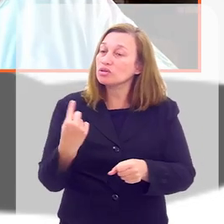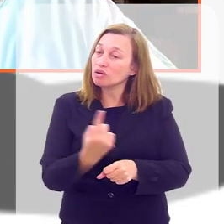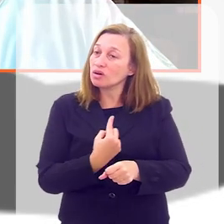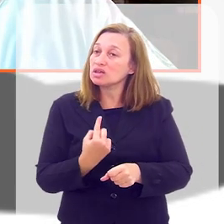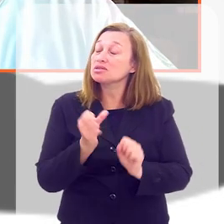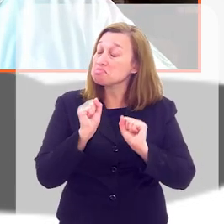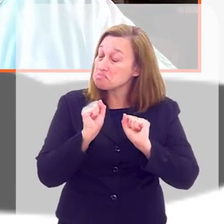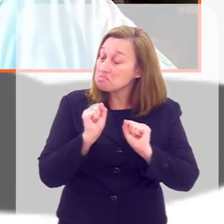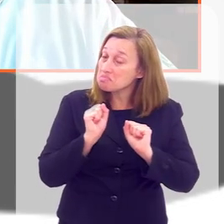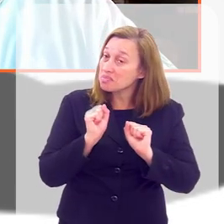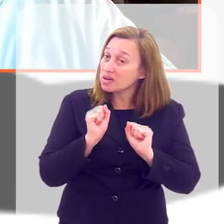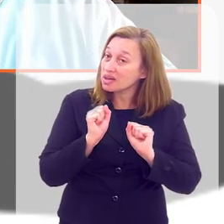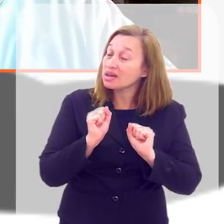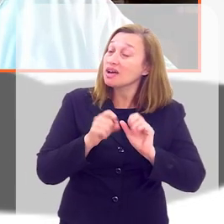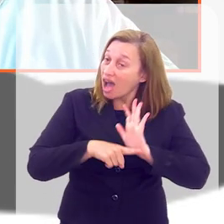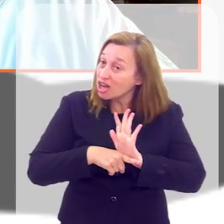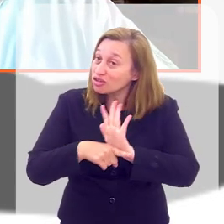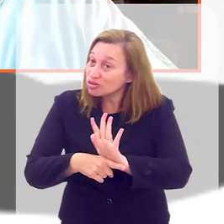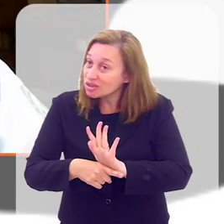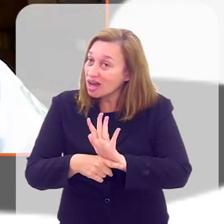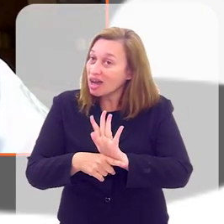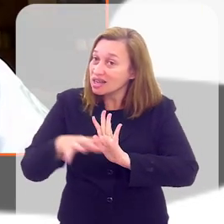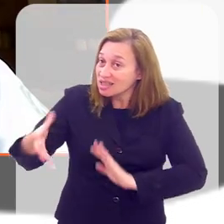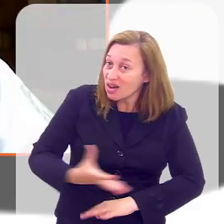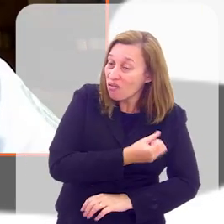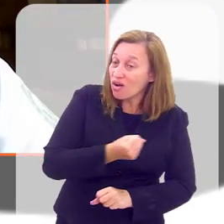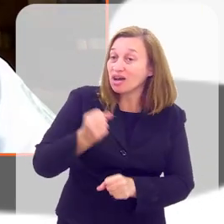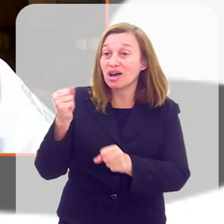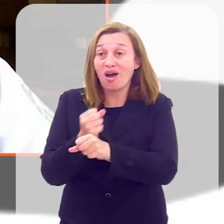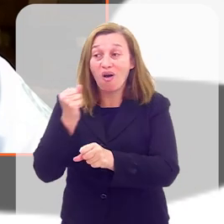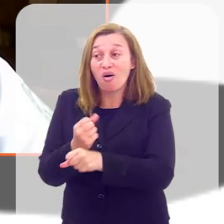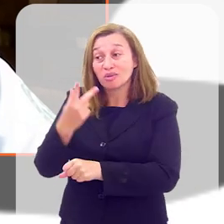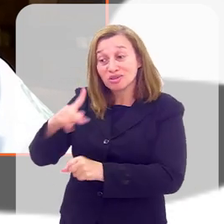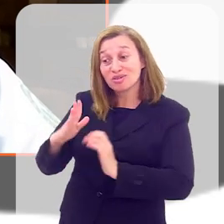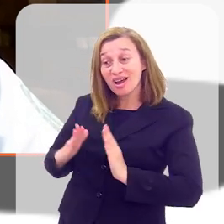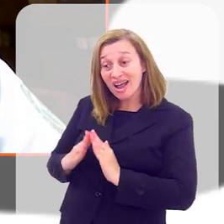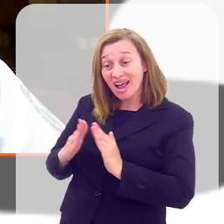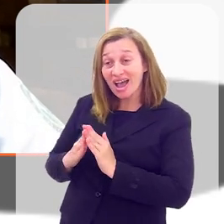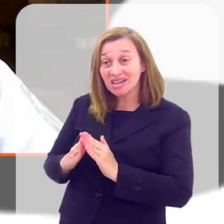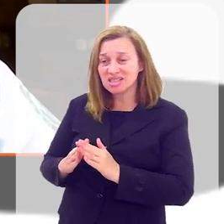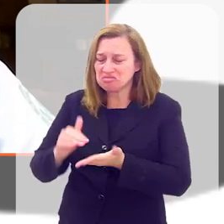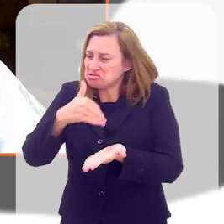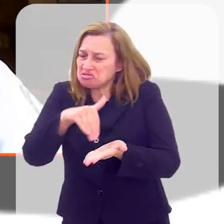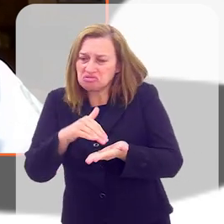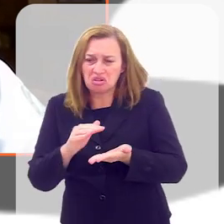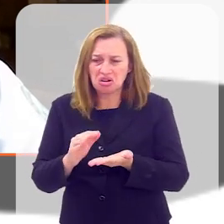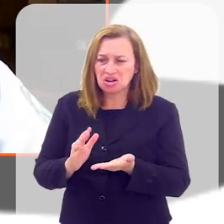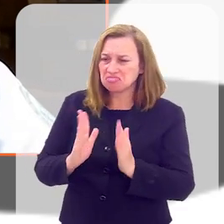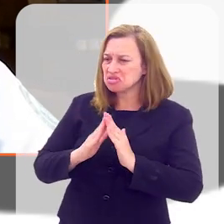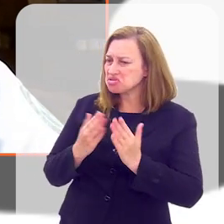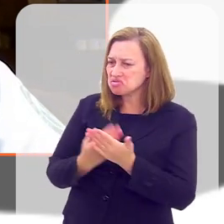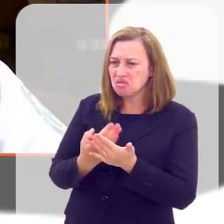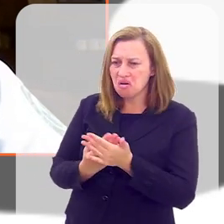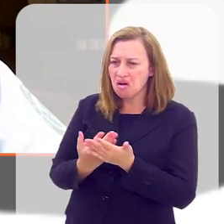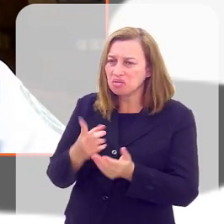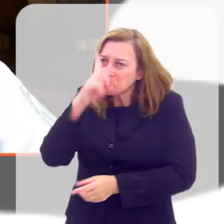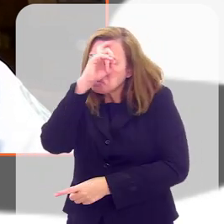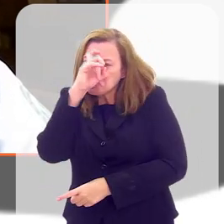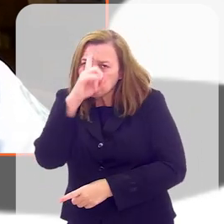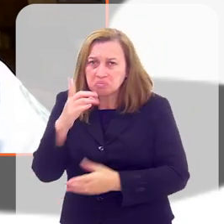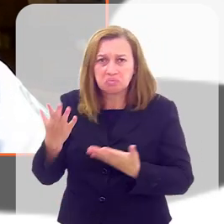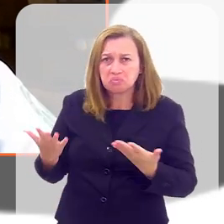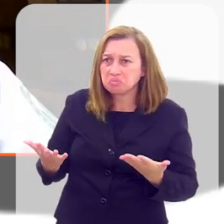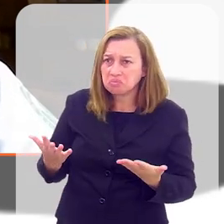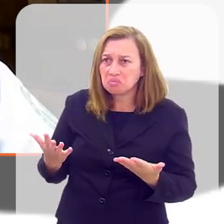procure a gente aí que a gente pode ajudar na sua construção aí no que for residência escritório